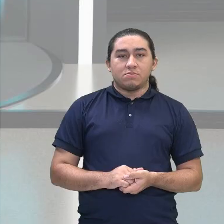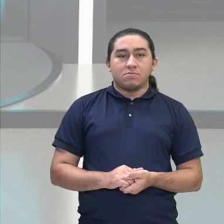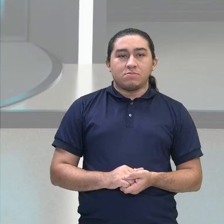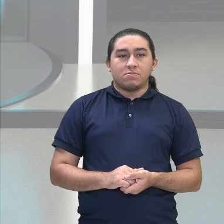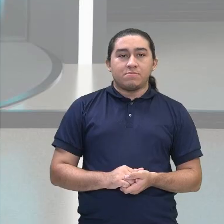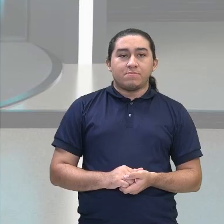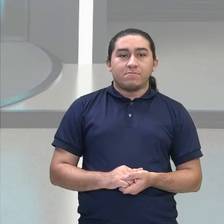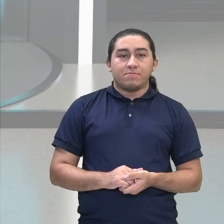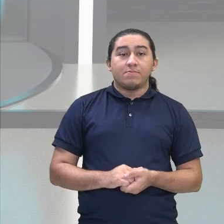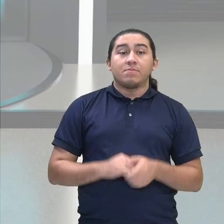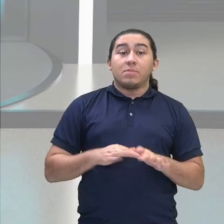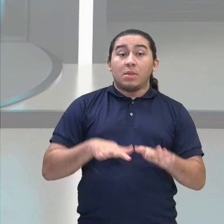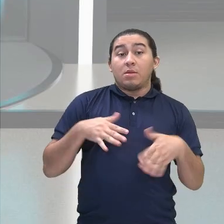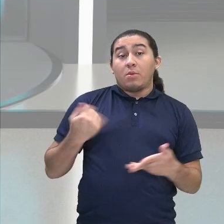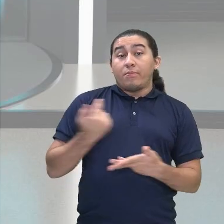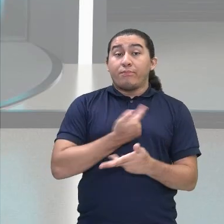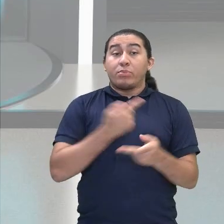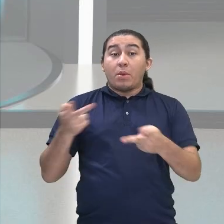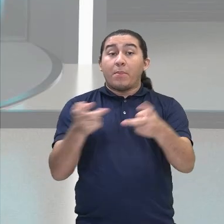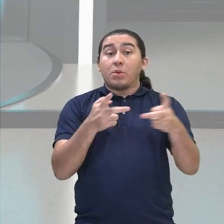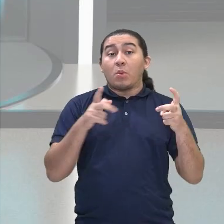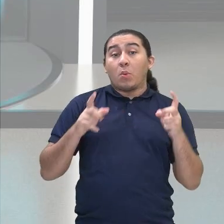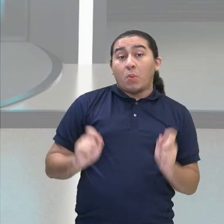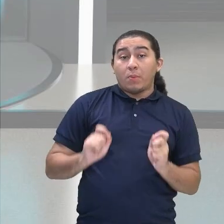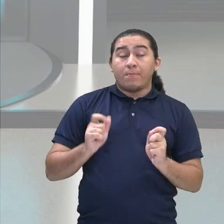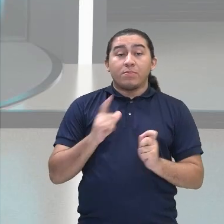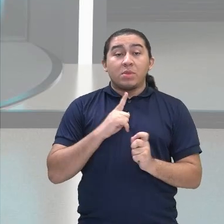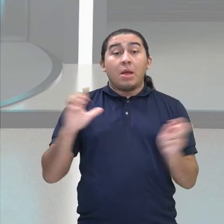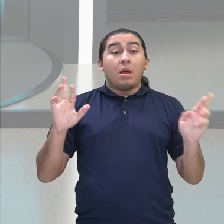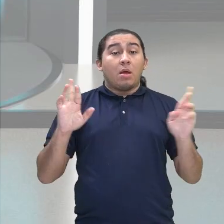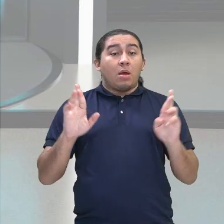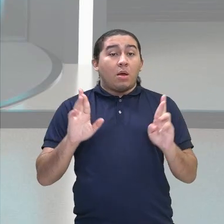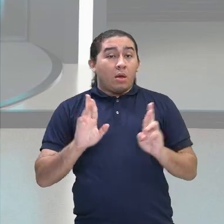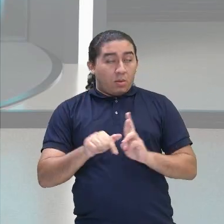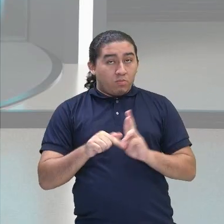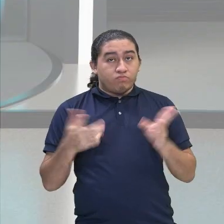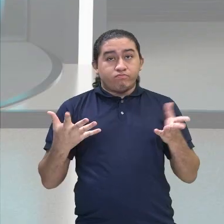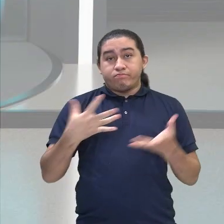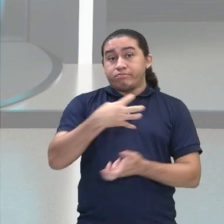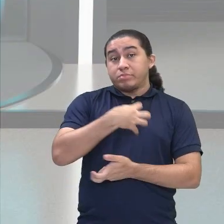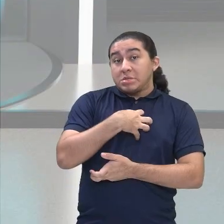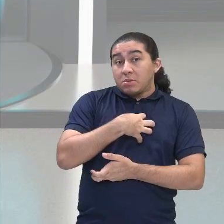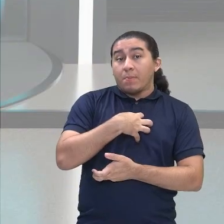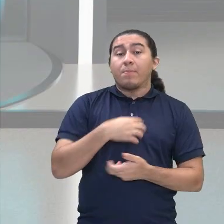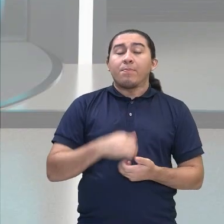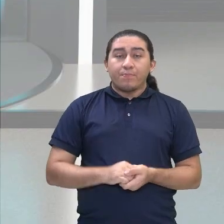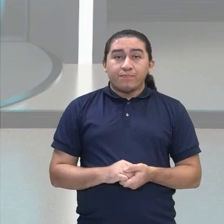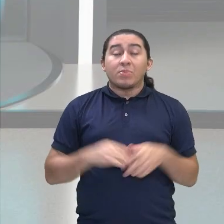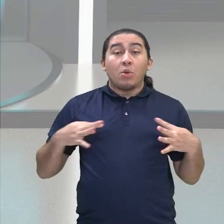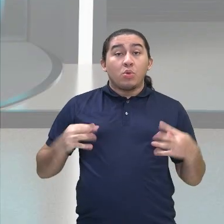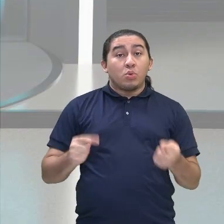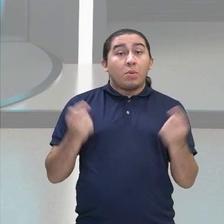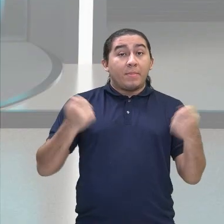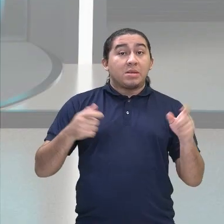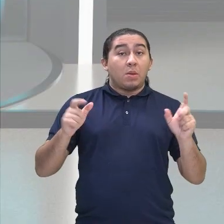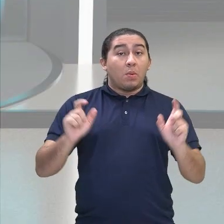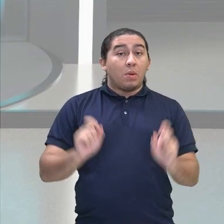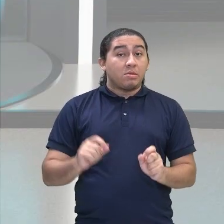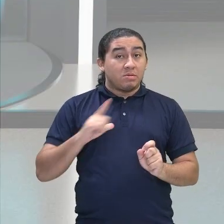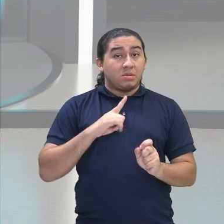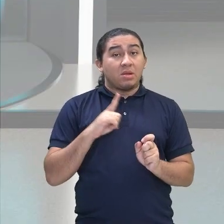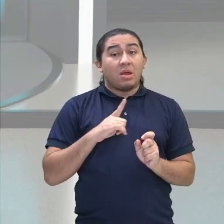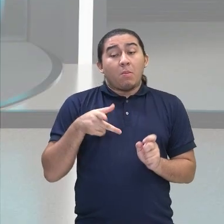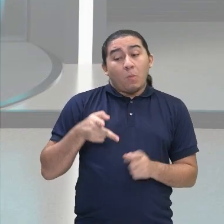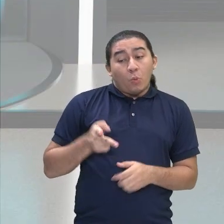Então, vamos enxergar que existe aqui a questão da sensação. Tudo isso precisa ser